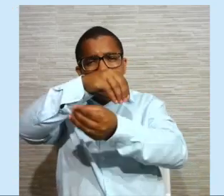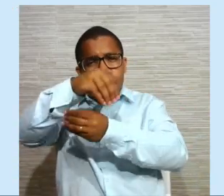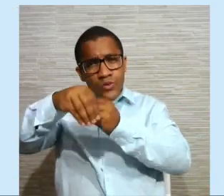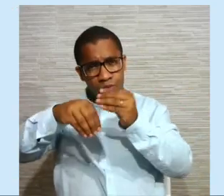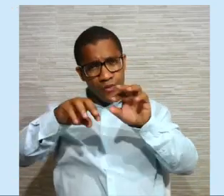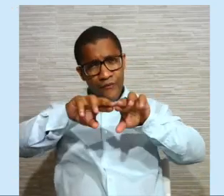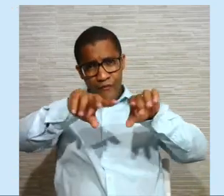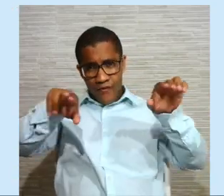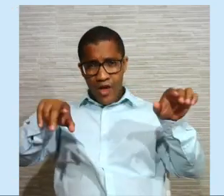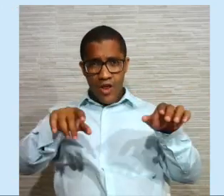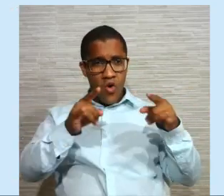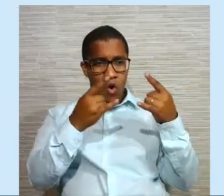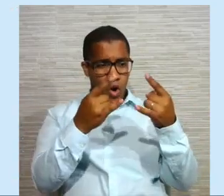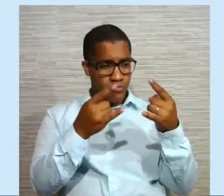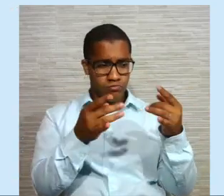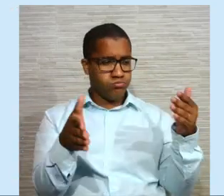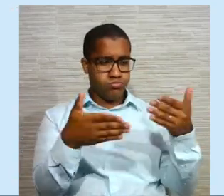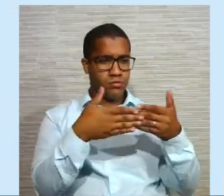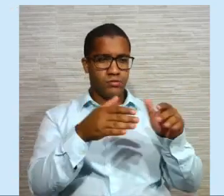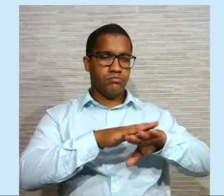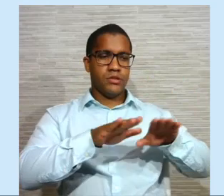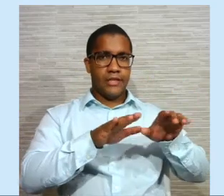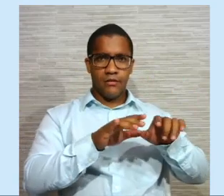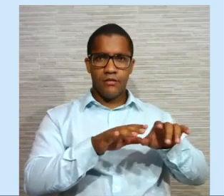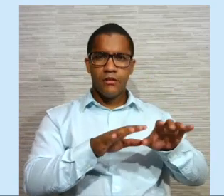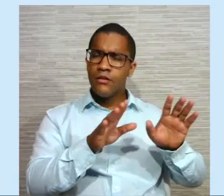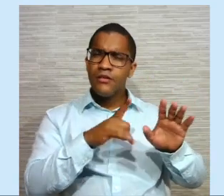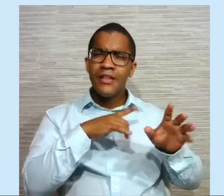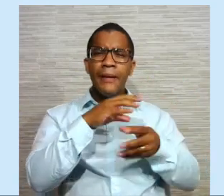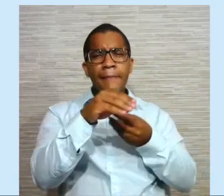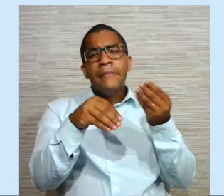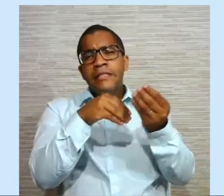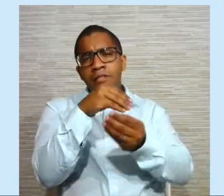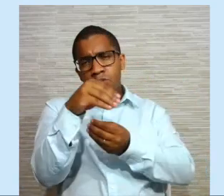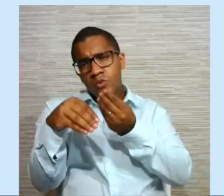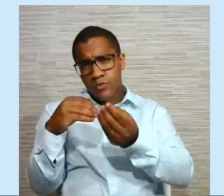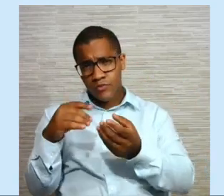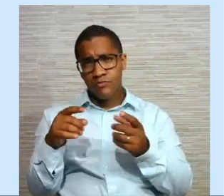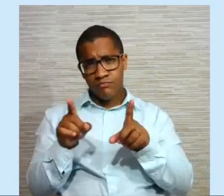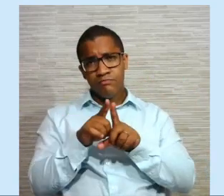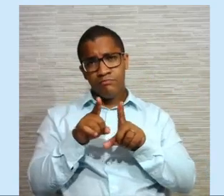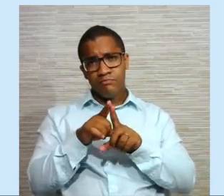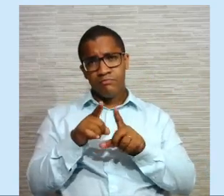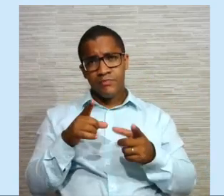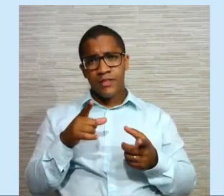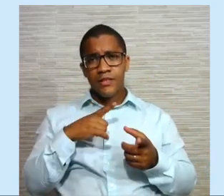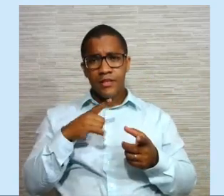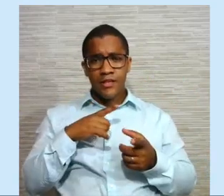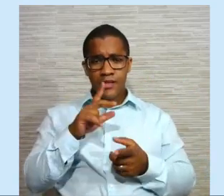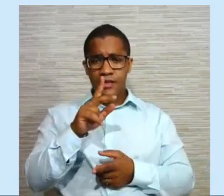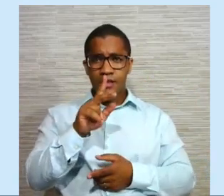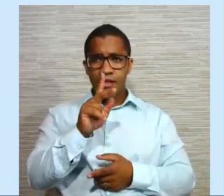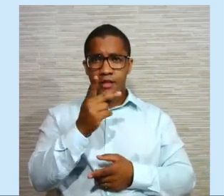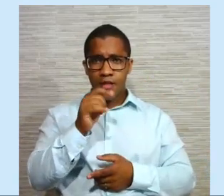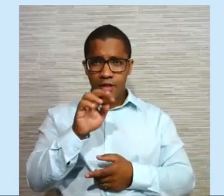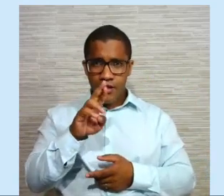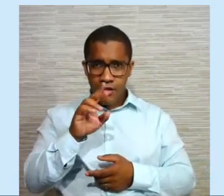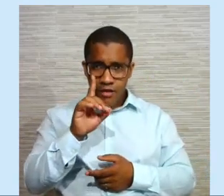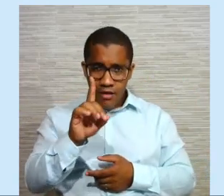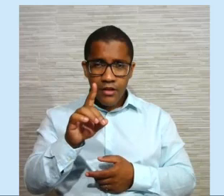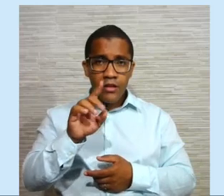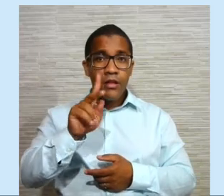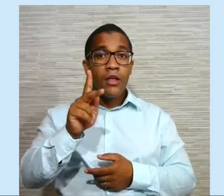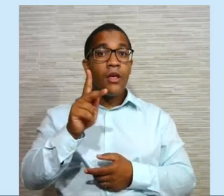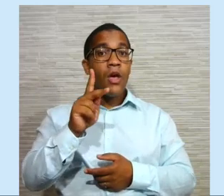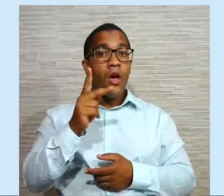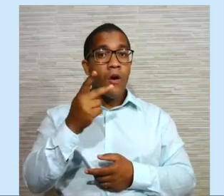é um estilo fechado e pronto, né? Temos vários segmentos do rock, como eu falei, hard rock, heavy